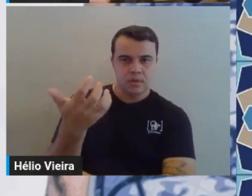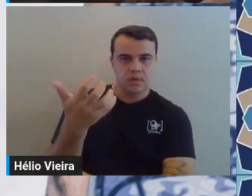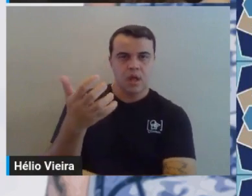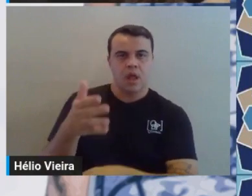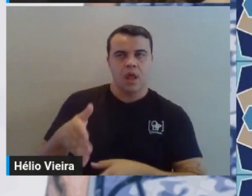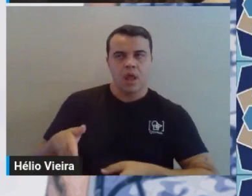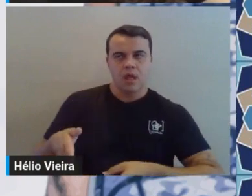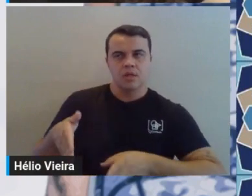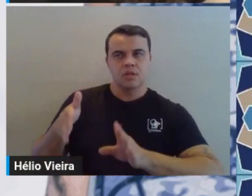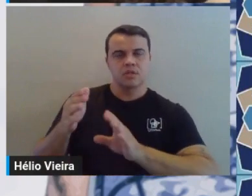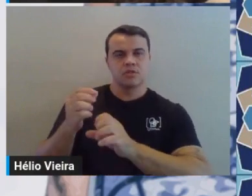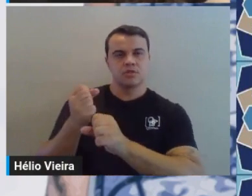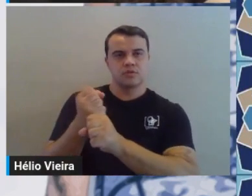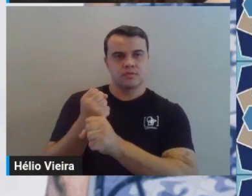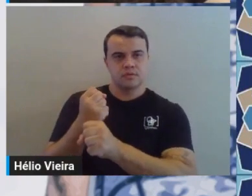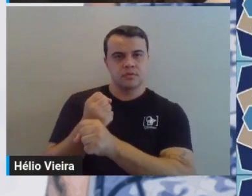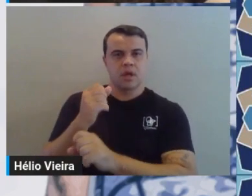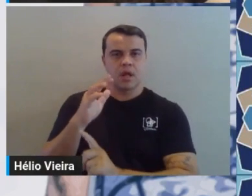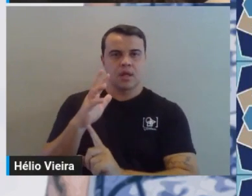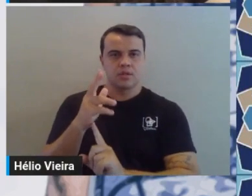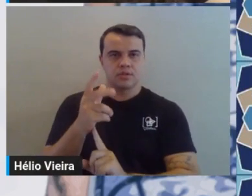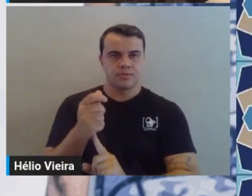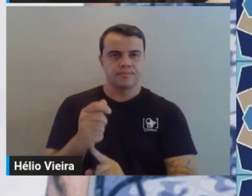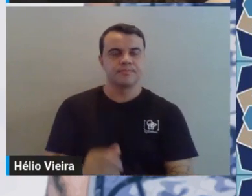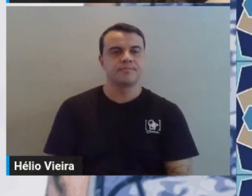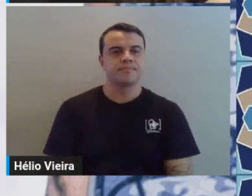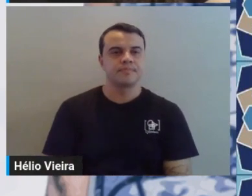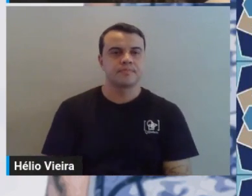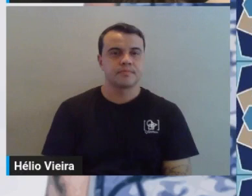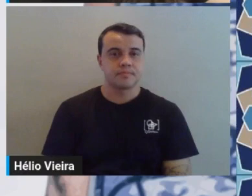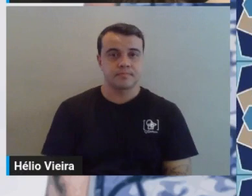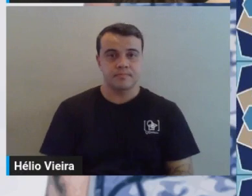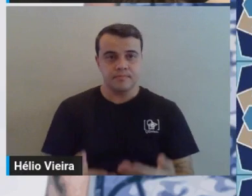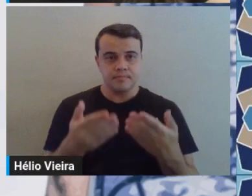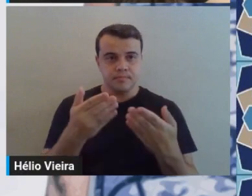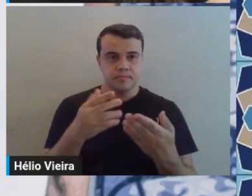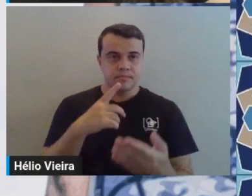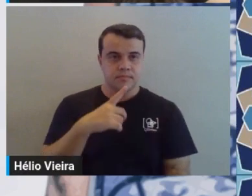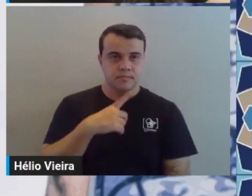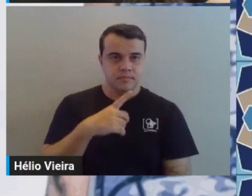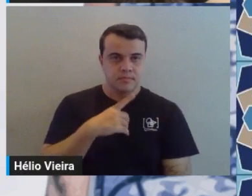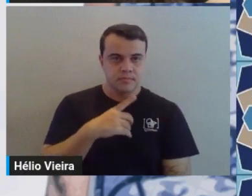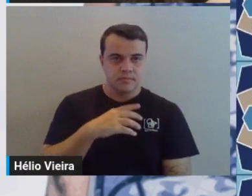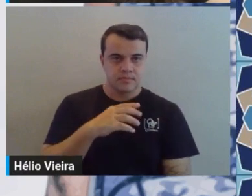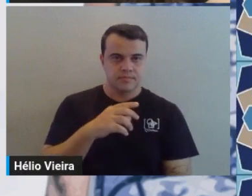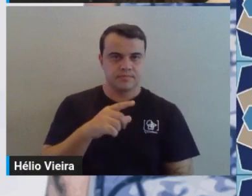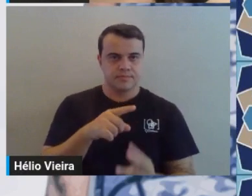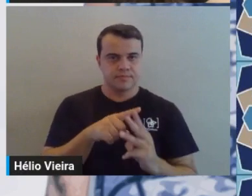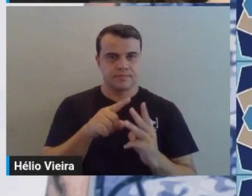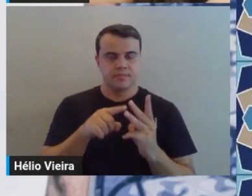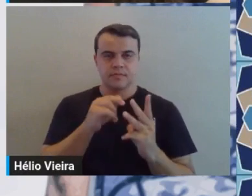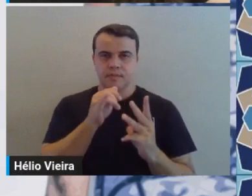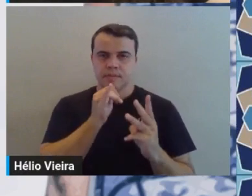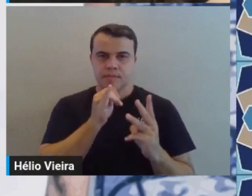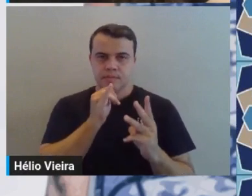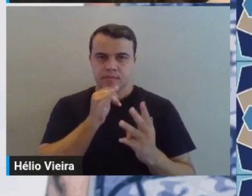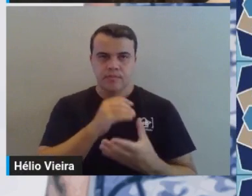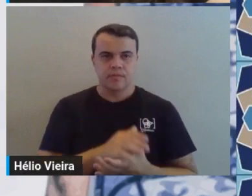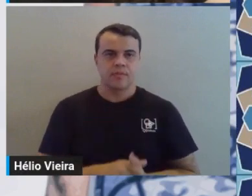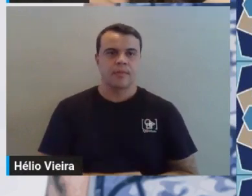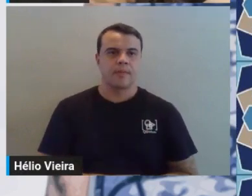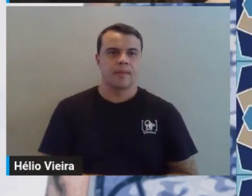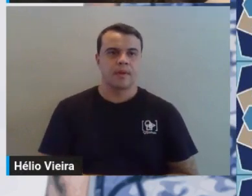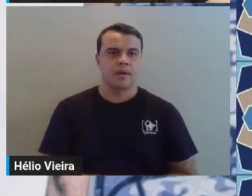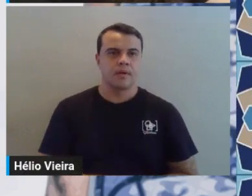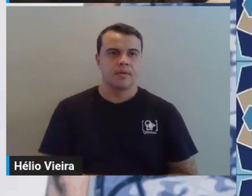edifício, integra a arte. Então, aqui a gente tem 3 exemplos dessa arte. Hoje, o